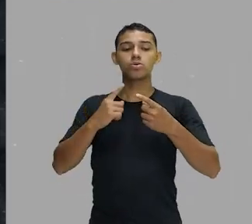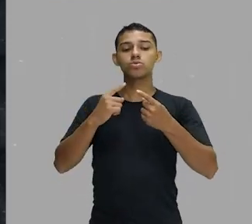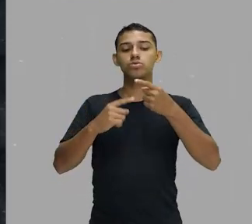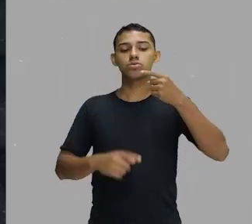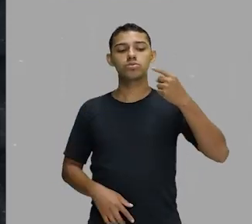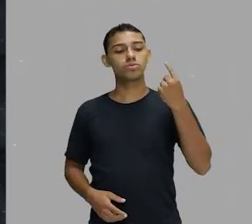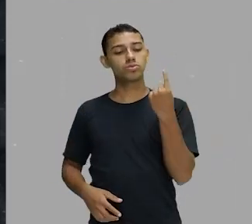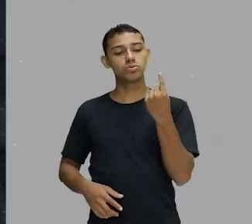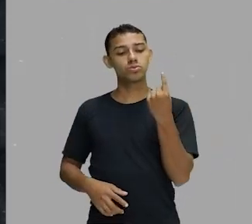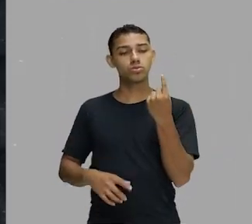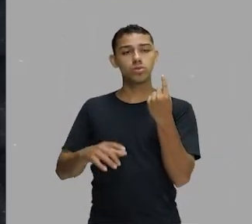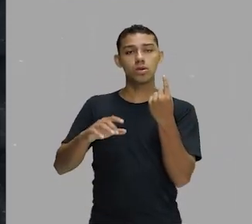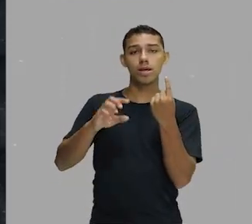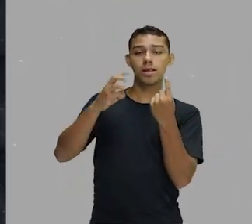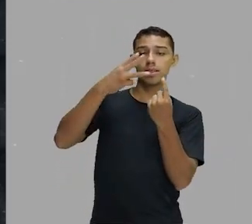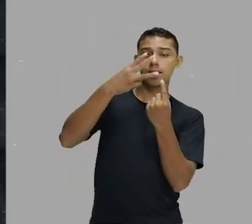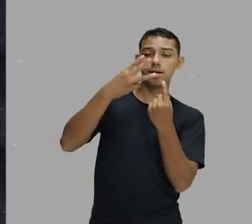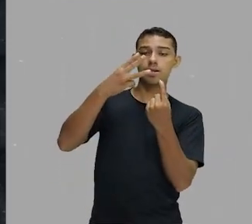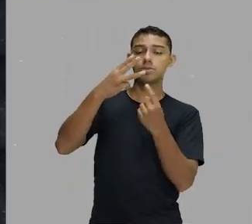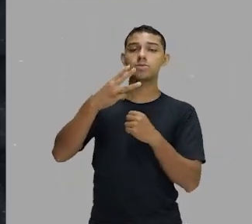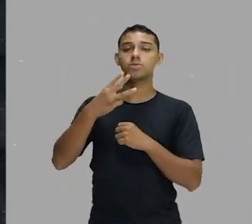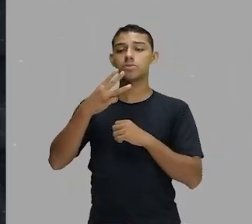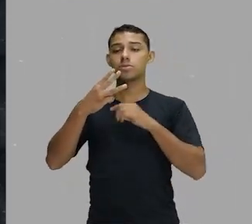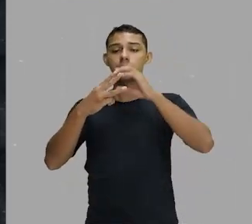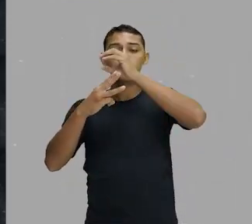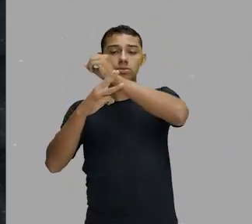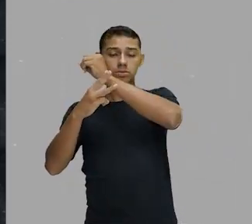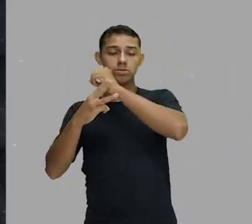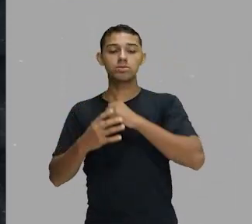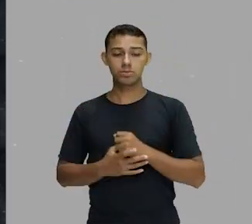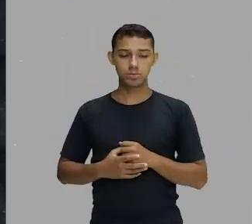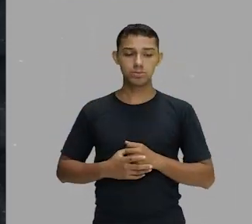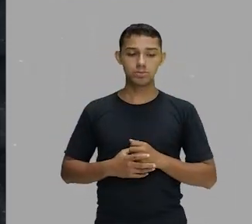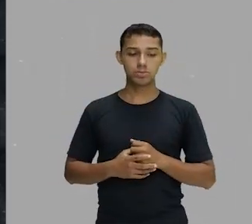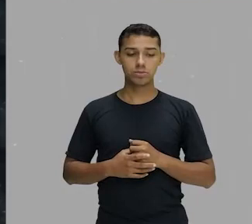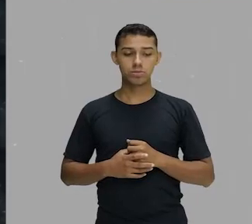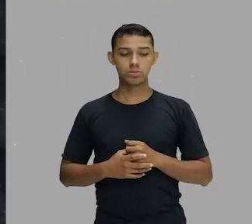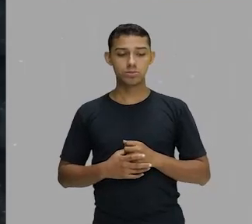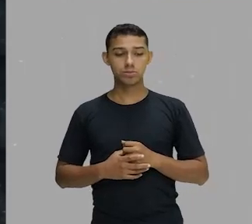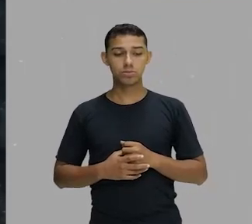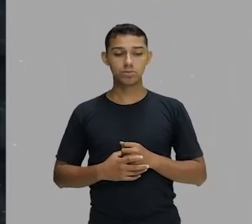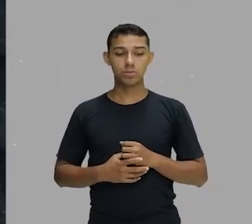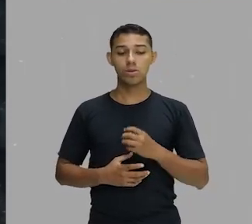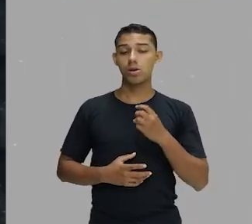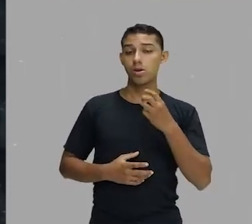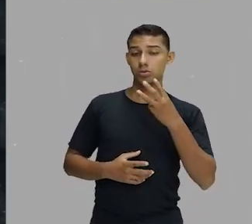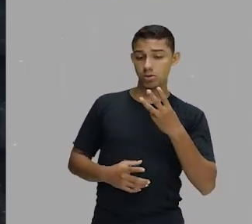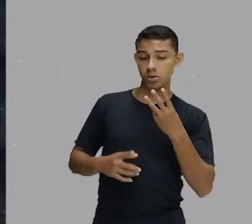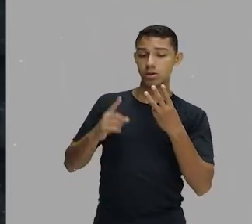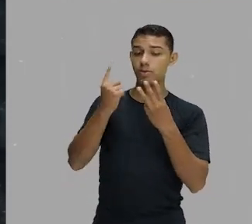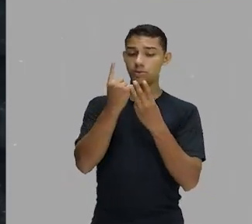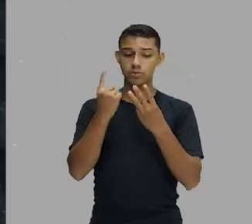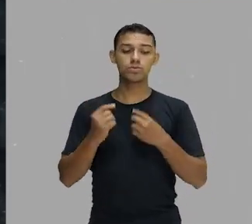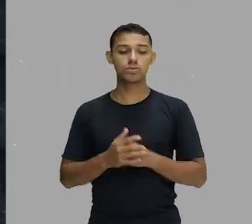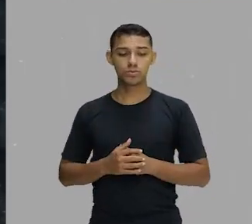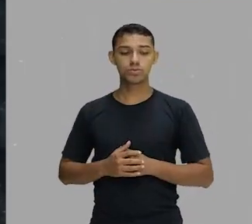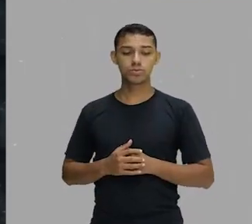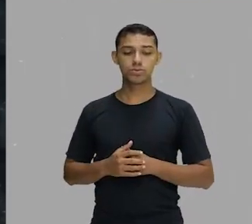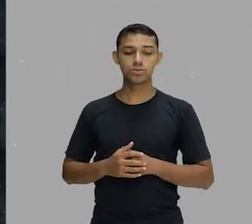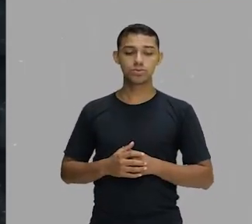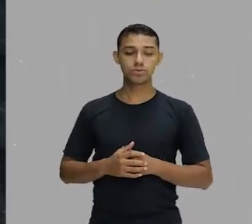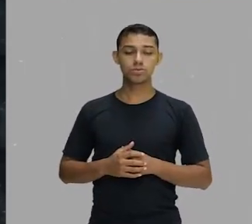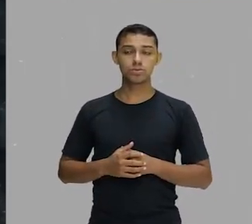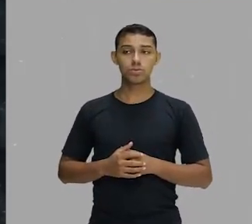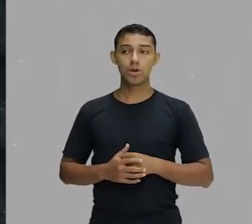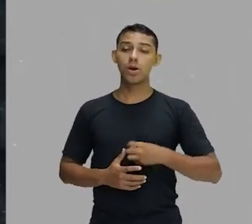do que o 3 elevado a 0. Quem é o 3? O 3 é o 3 elevado a 1. Quem é o 9? É o 3